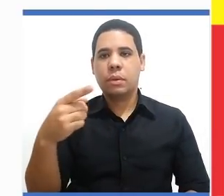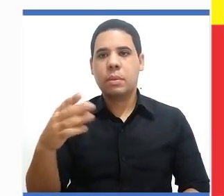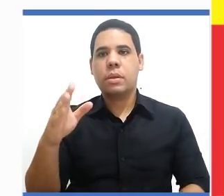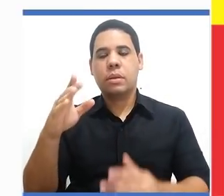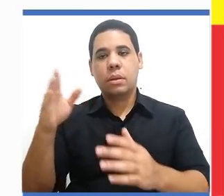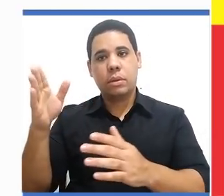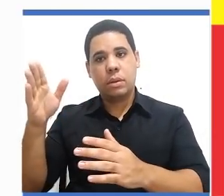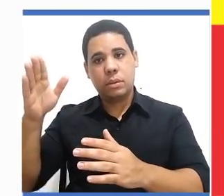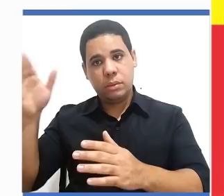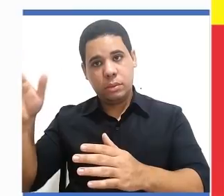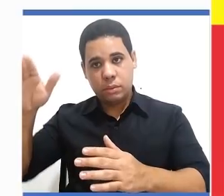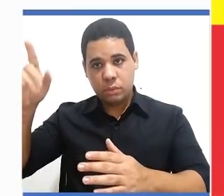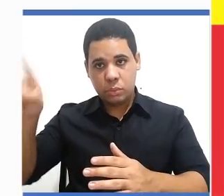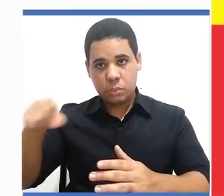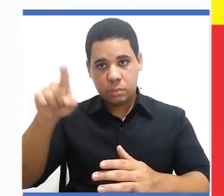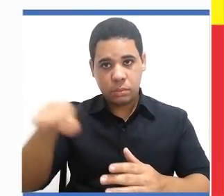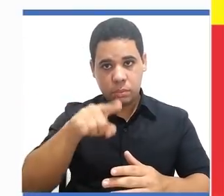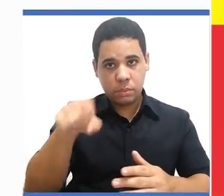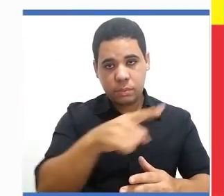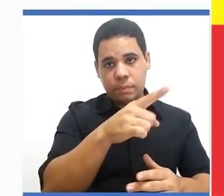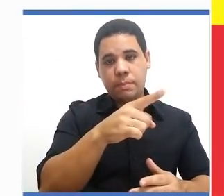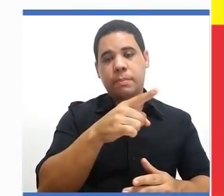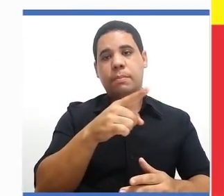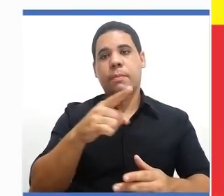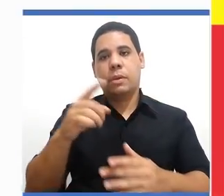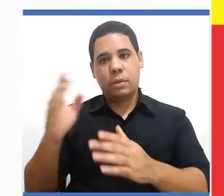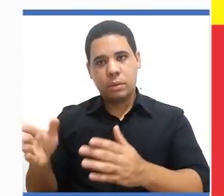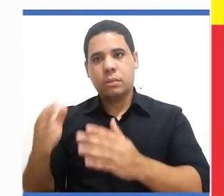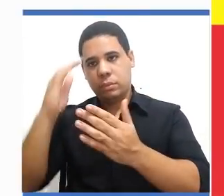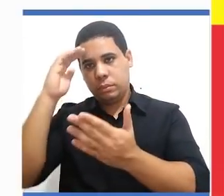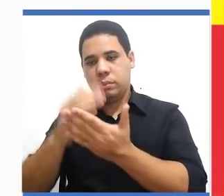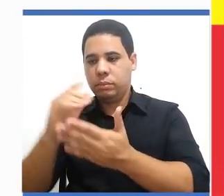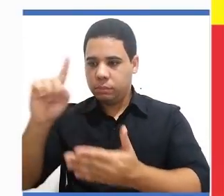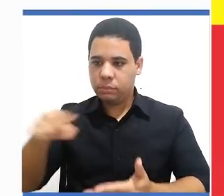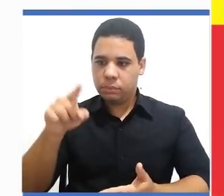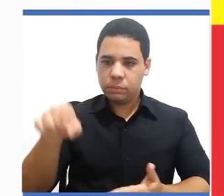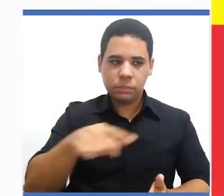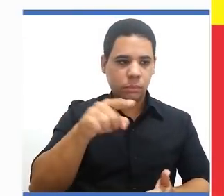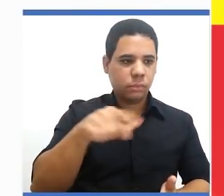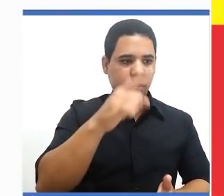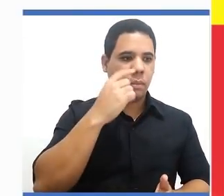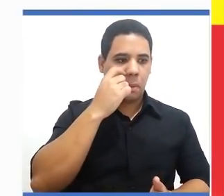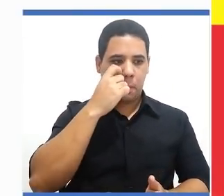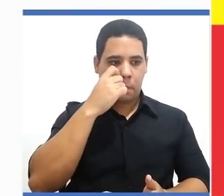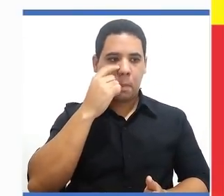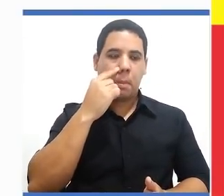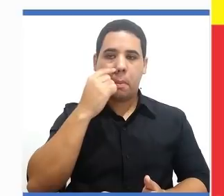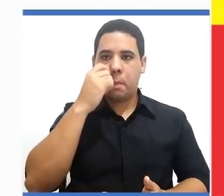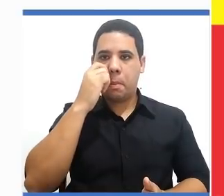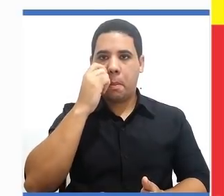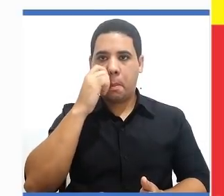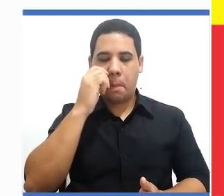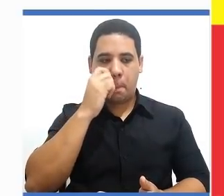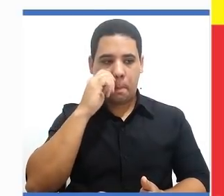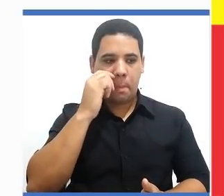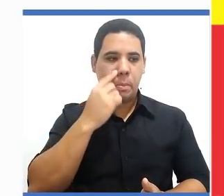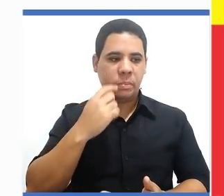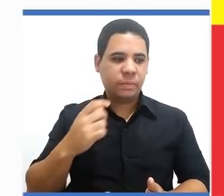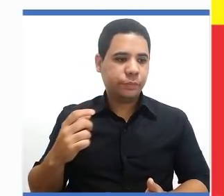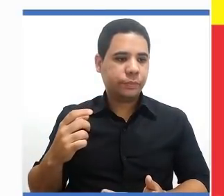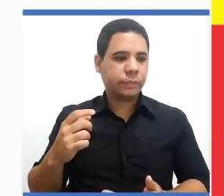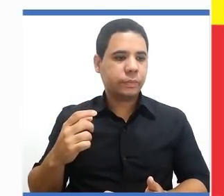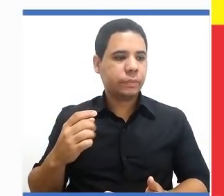casas. Como a gente está indo da esquerda para a direita, então a vírgula vai da esquerda para a direita. Um